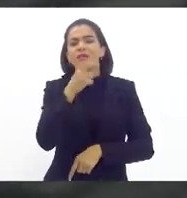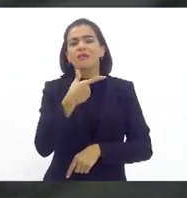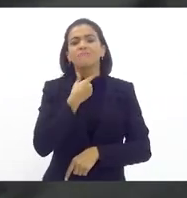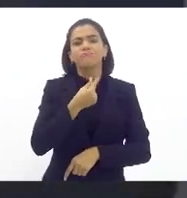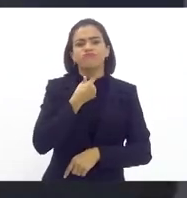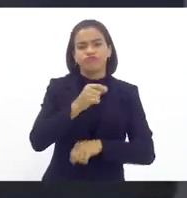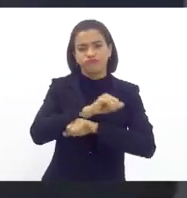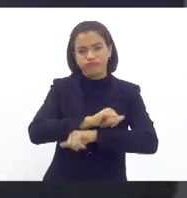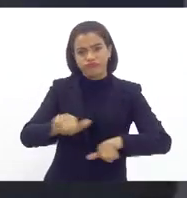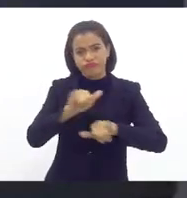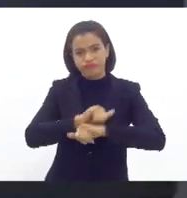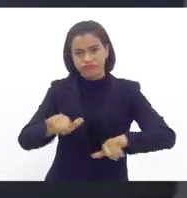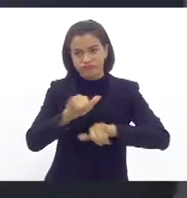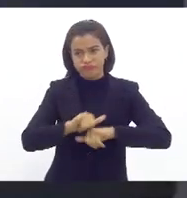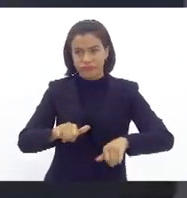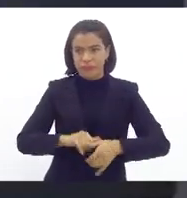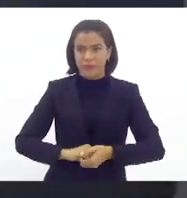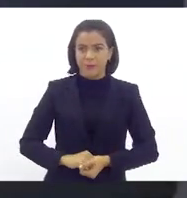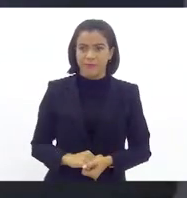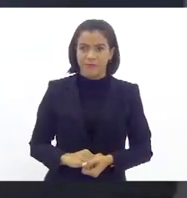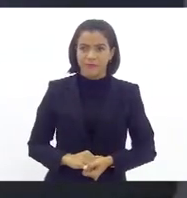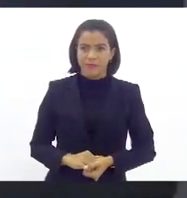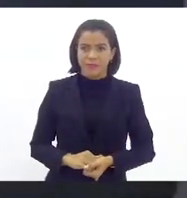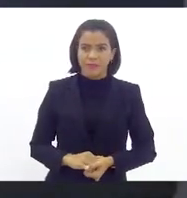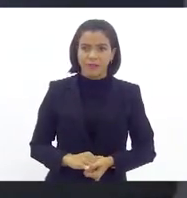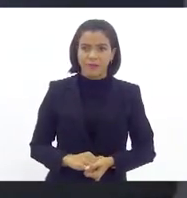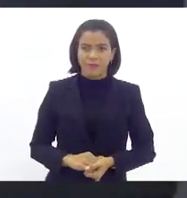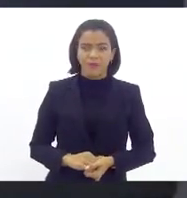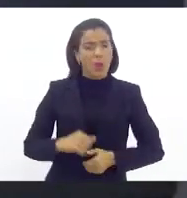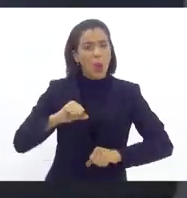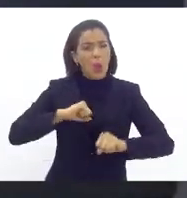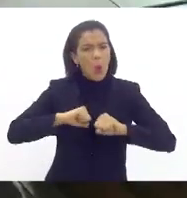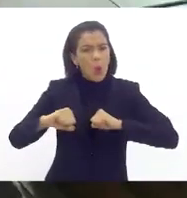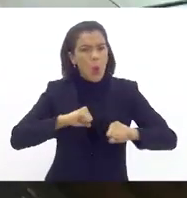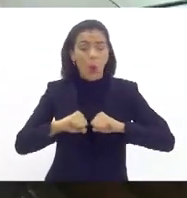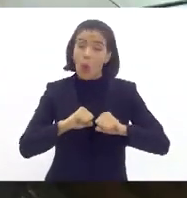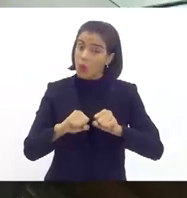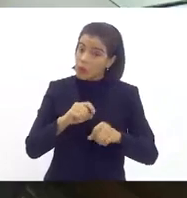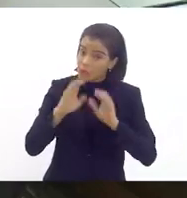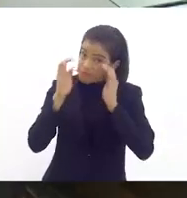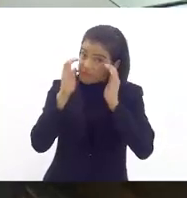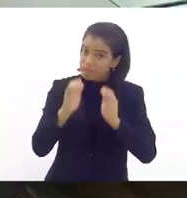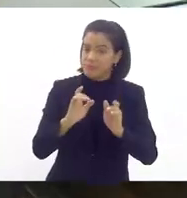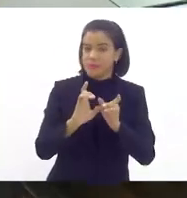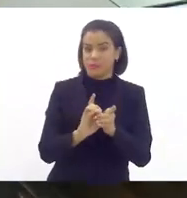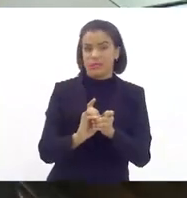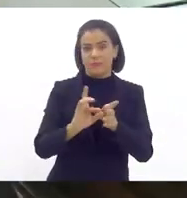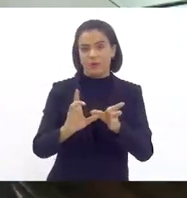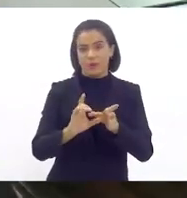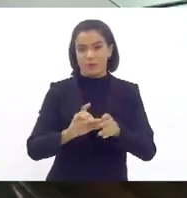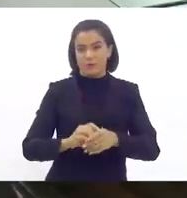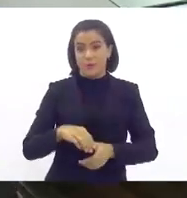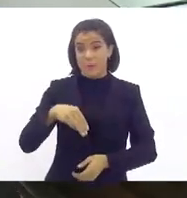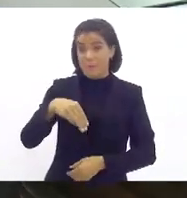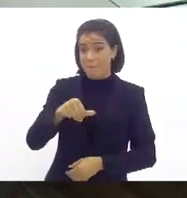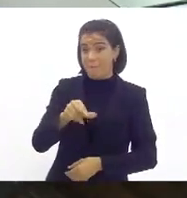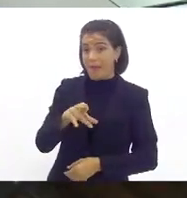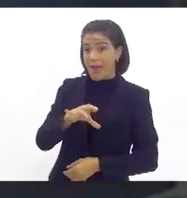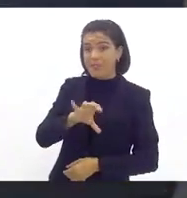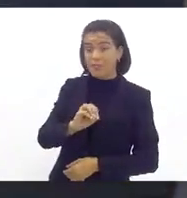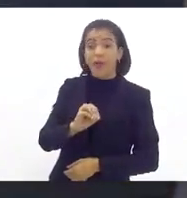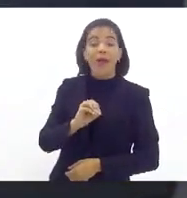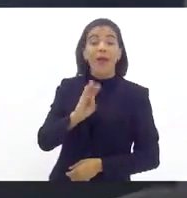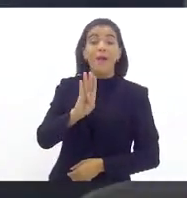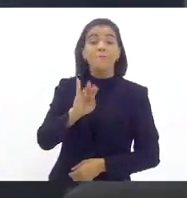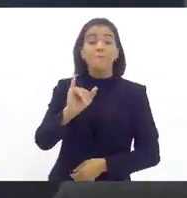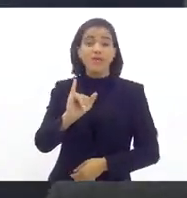Uma salva de palmas aí também para o Márcio, não é, gente? Grandes lutas democráticas. O Márcio, inclusive, ele é bisindical, porque eu